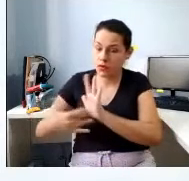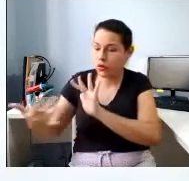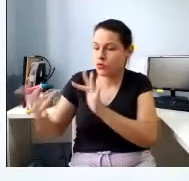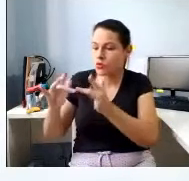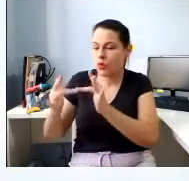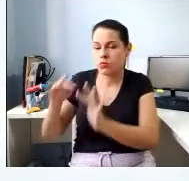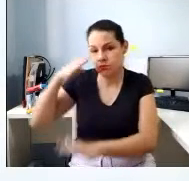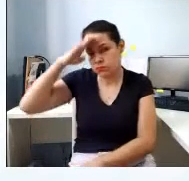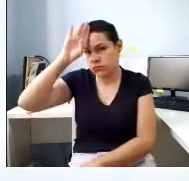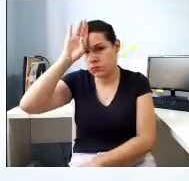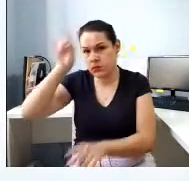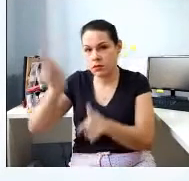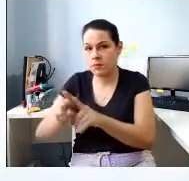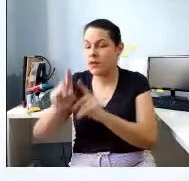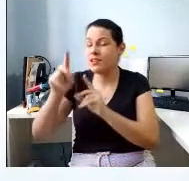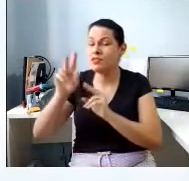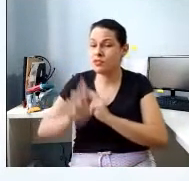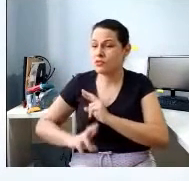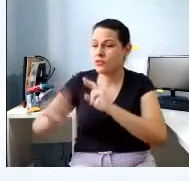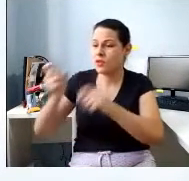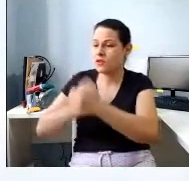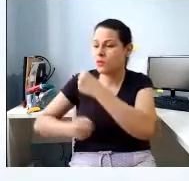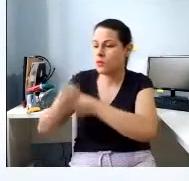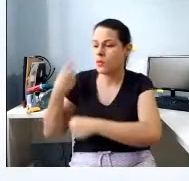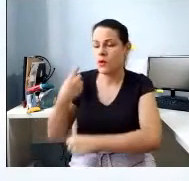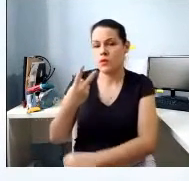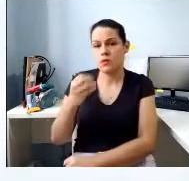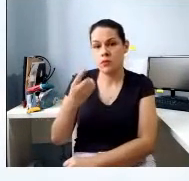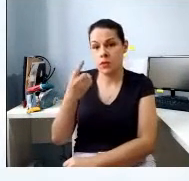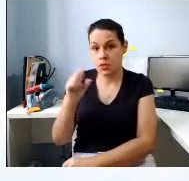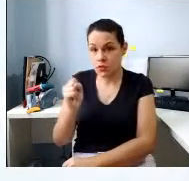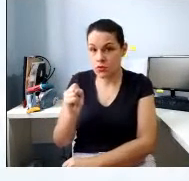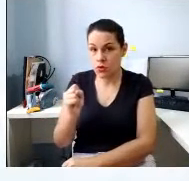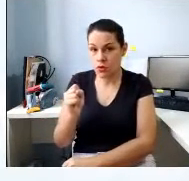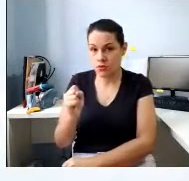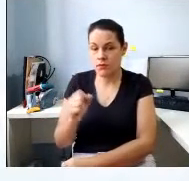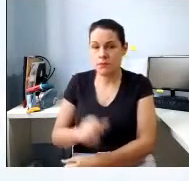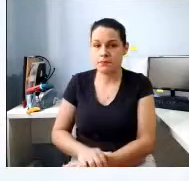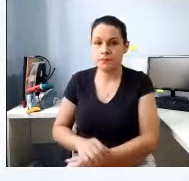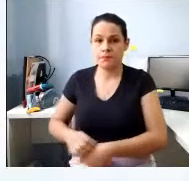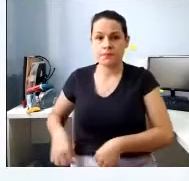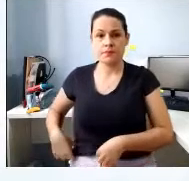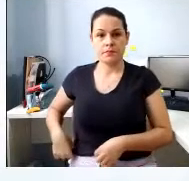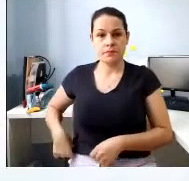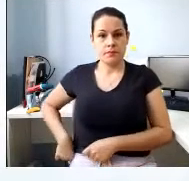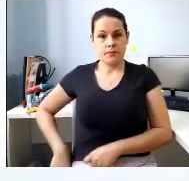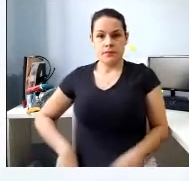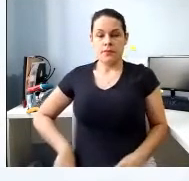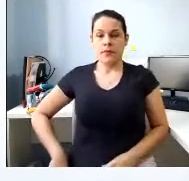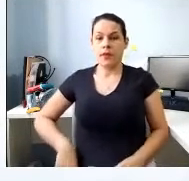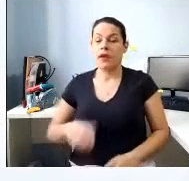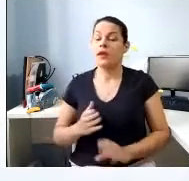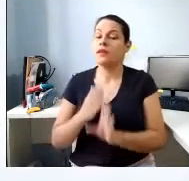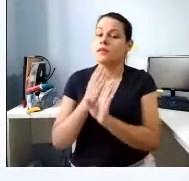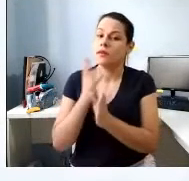manteve de 2018 para cá, manteve-se forte e resiliente. Então, muito em linhas gerais,